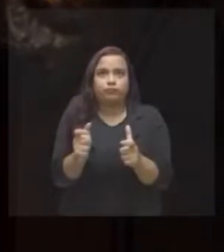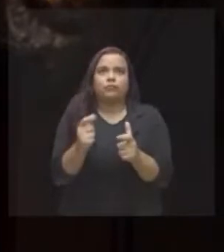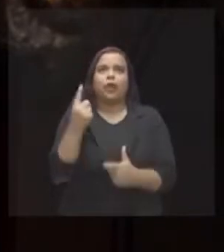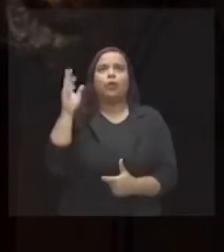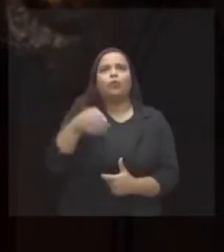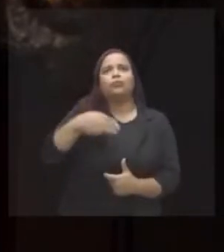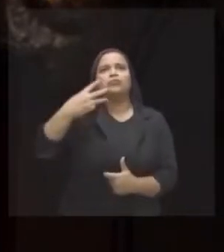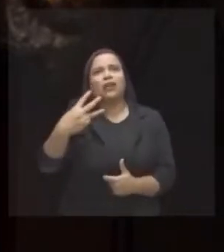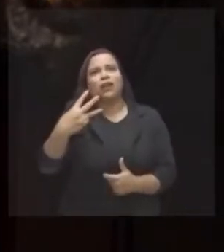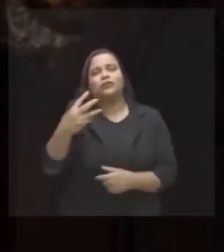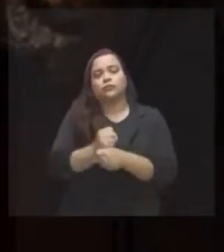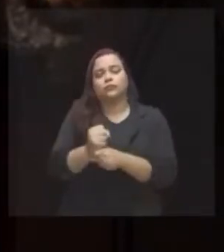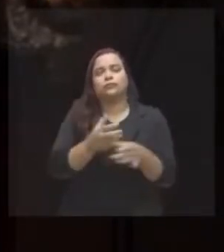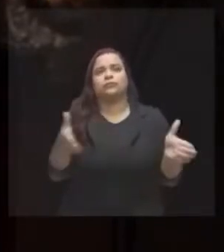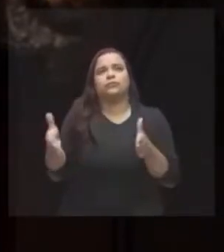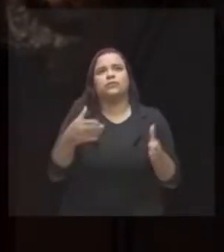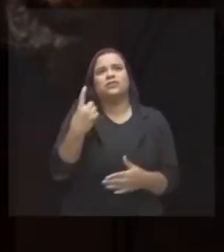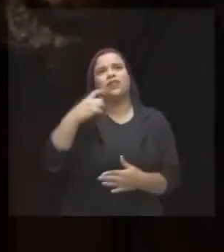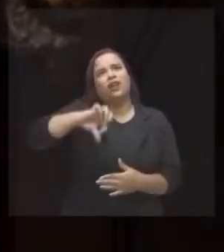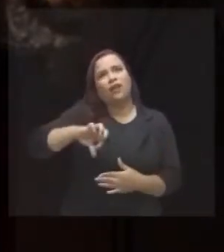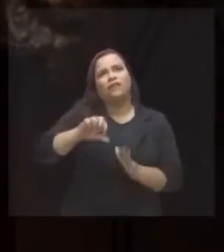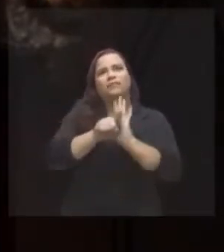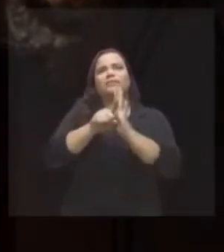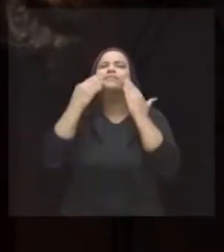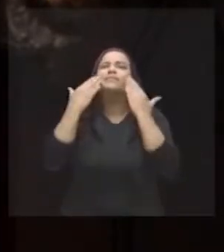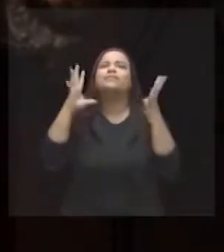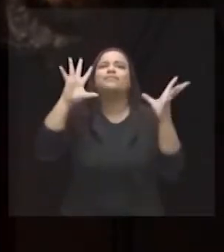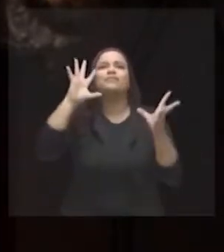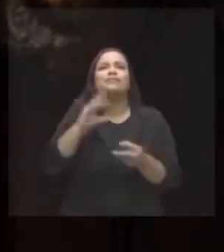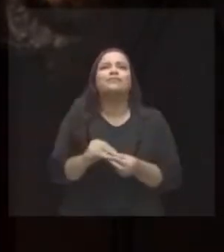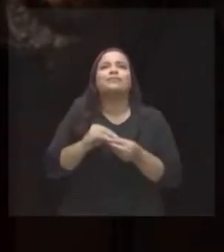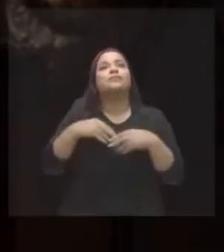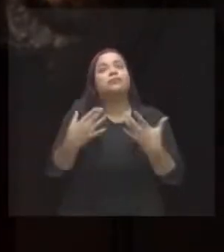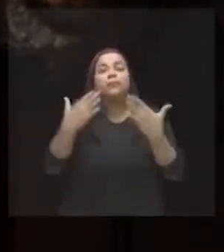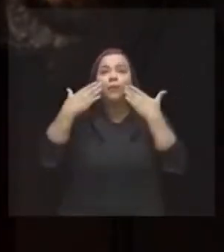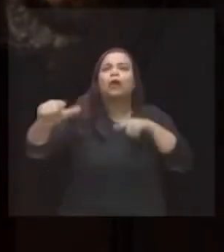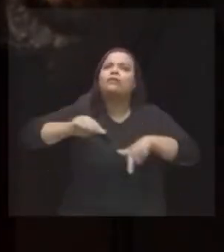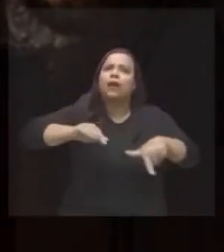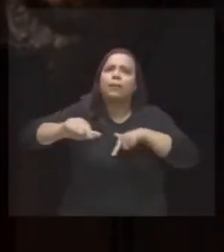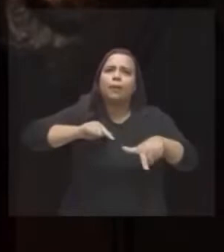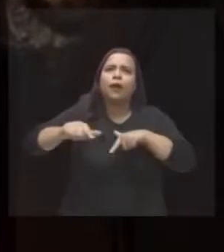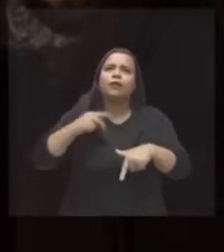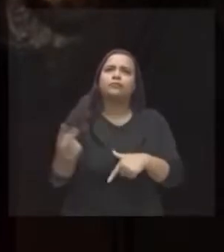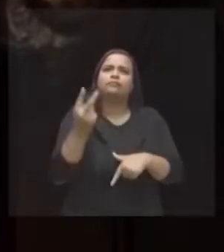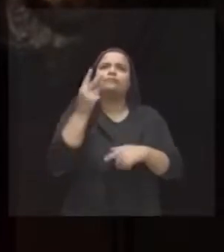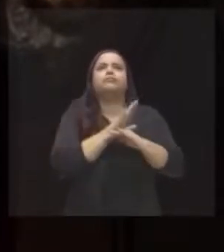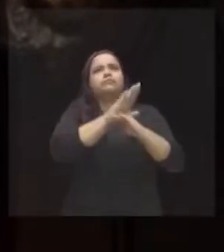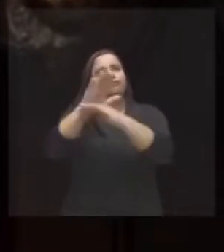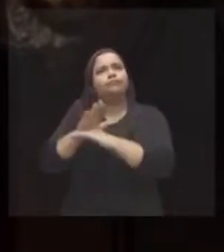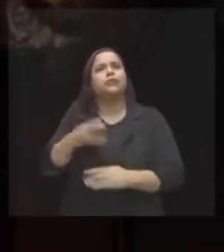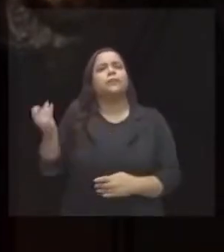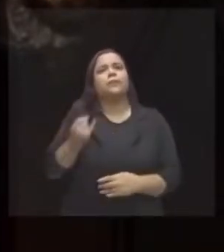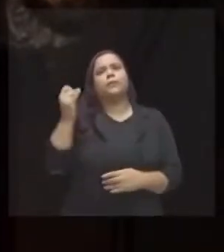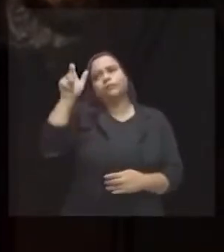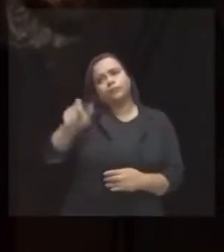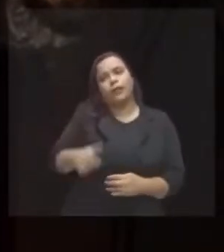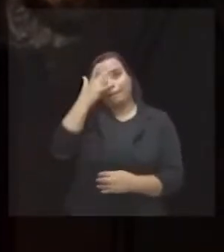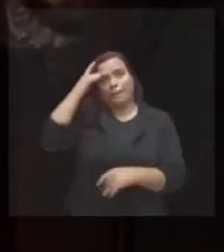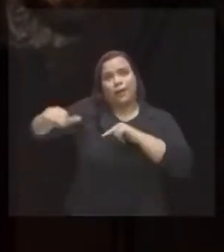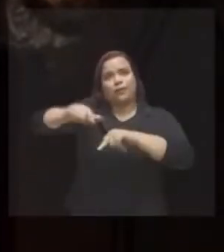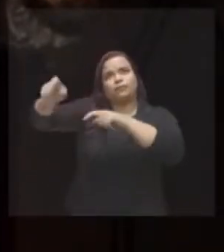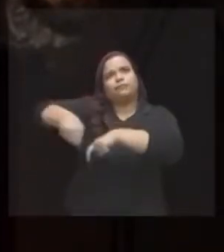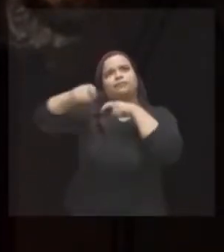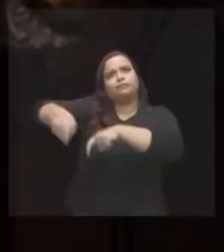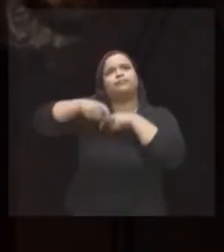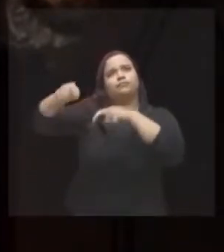em 19 anos. Segundo a pesquisa, isso mostra o trabalho, o valor que devemos ter com os nossos agricultores